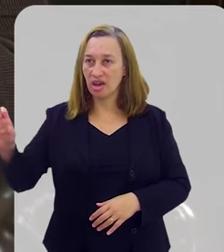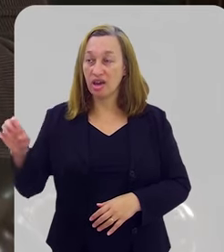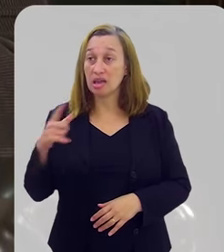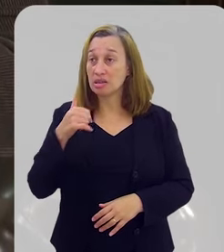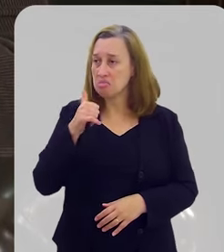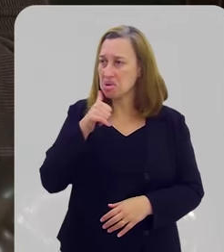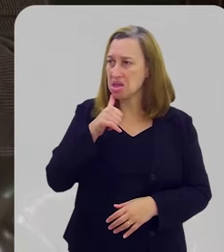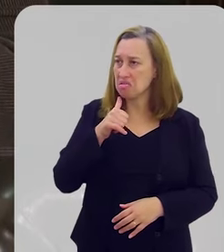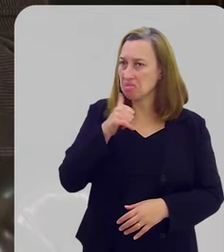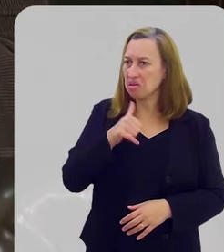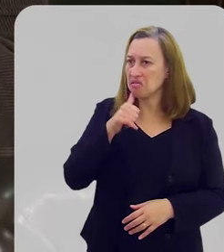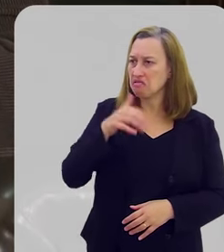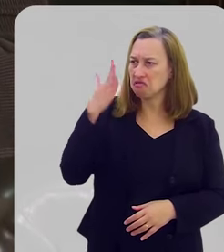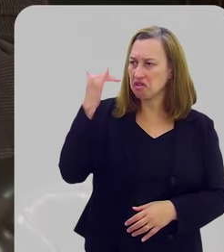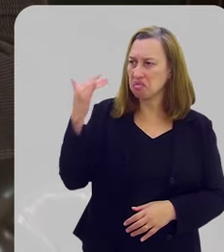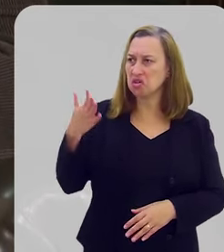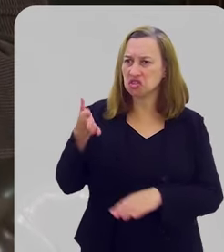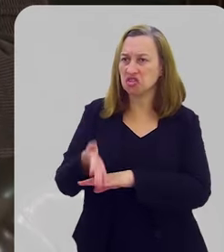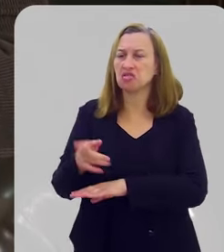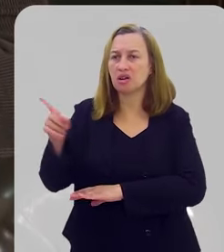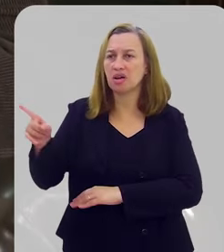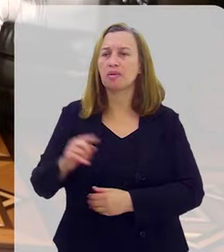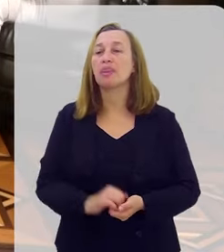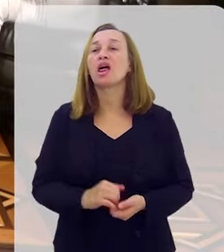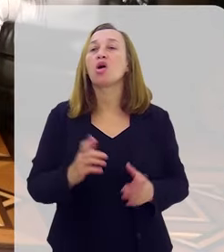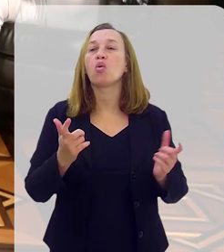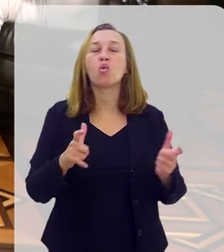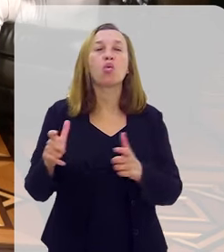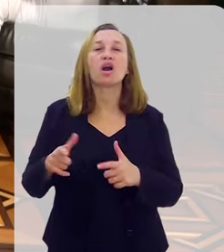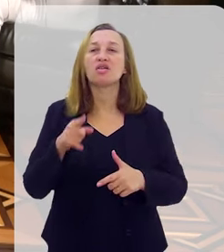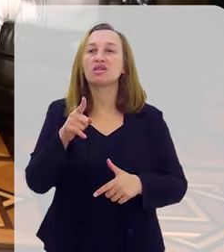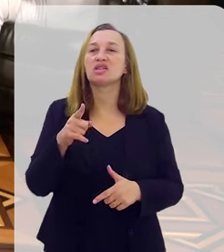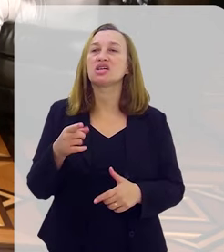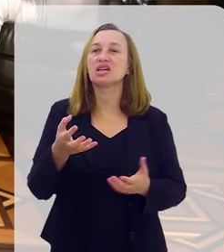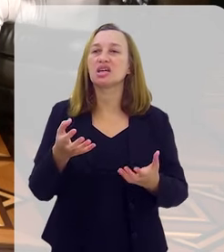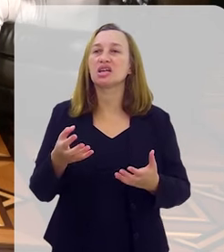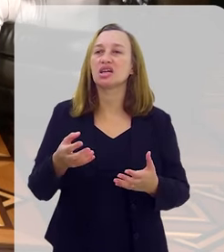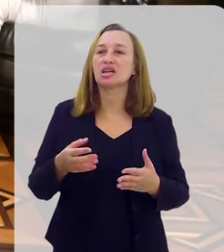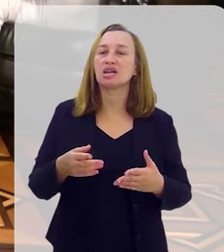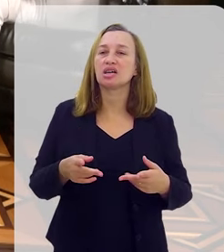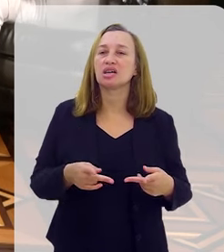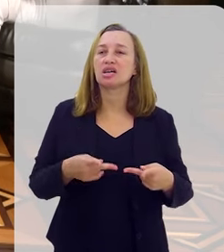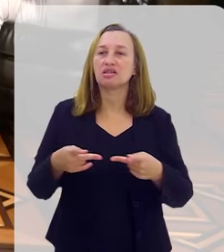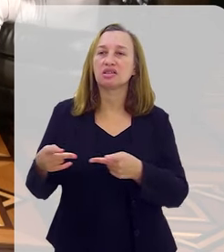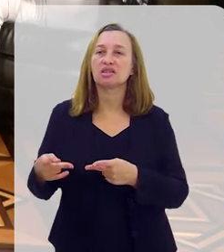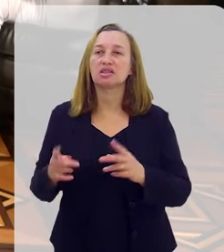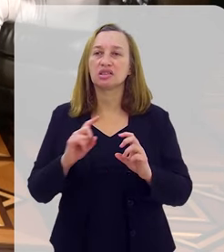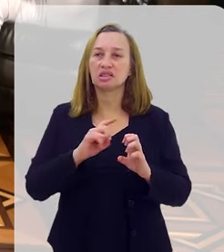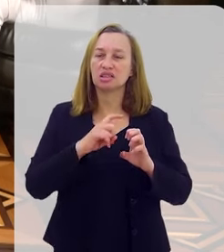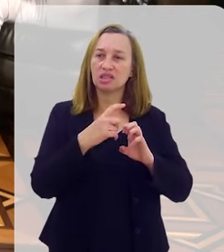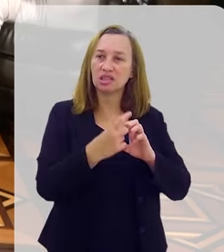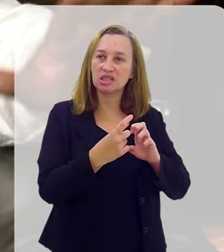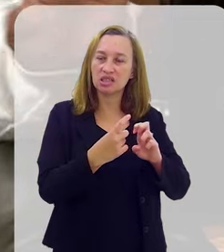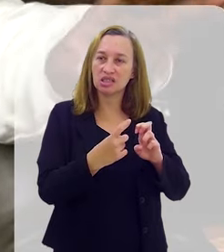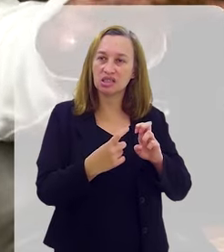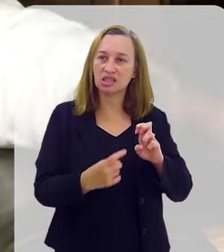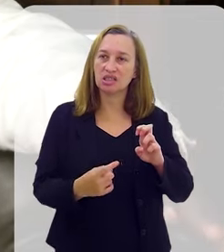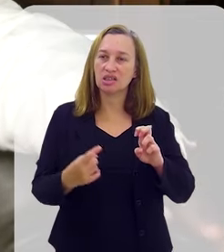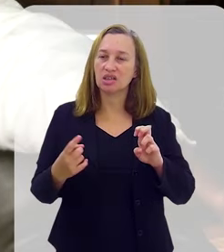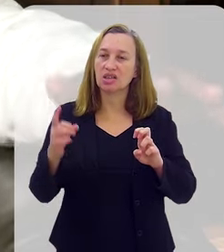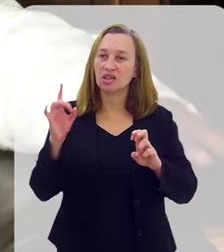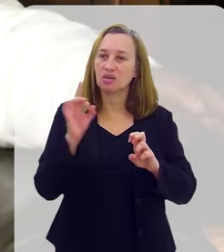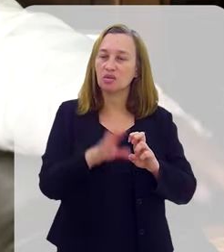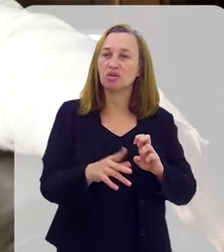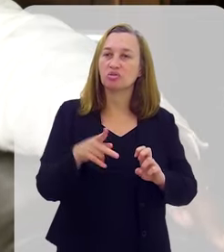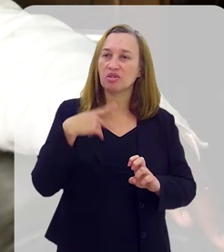arrebentou e ela chegou lá. Quais são os lugares que você gostaria de estar? Esses lugares dos teus sonhos. Desses 5, 1 eu já